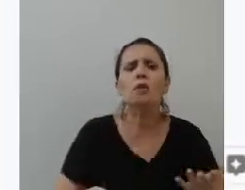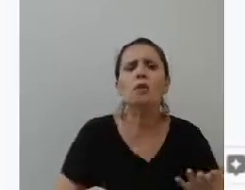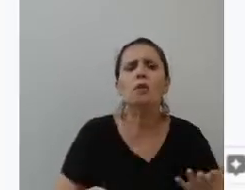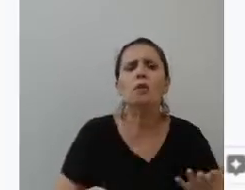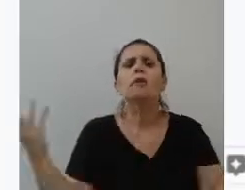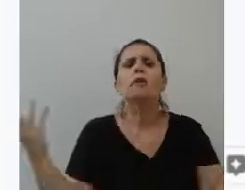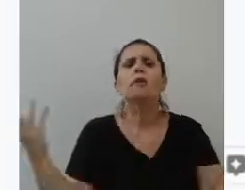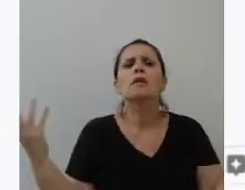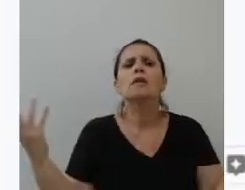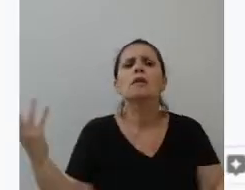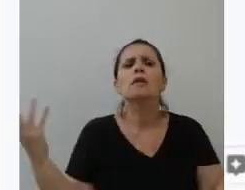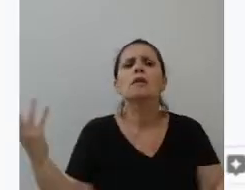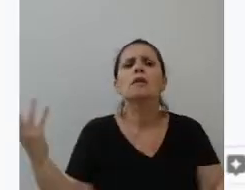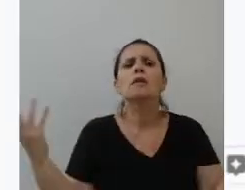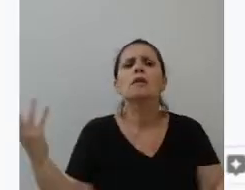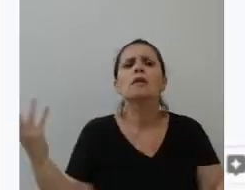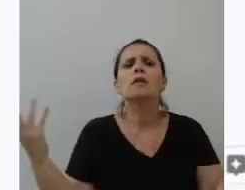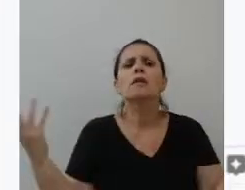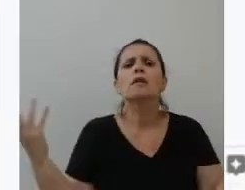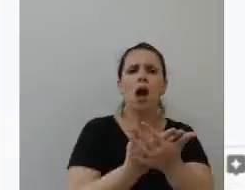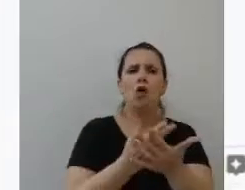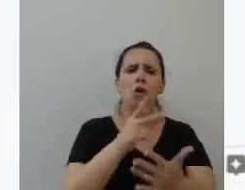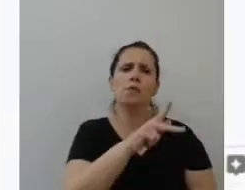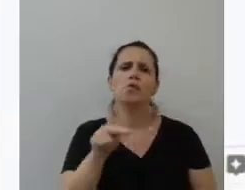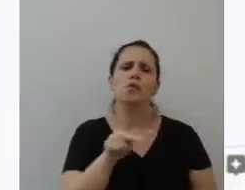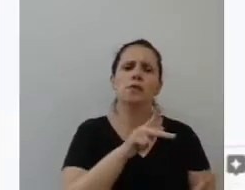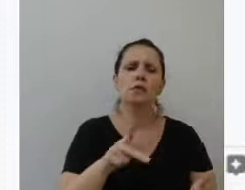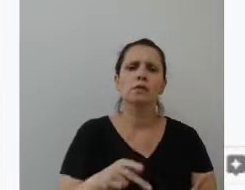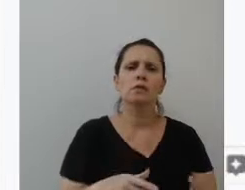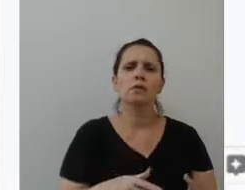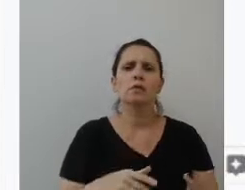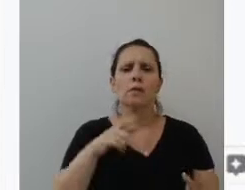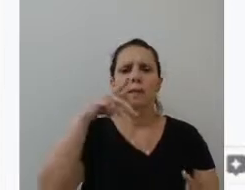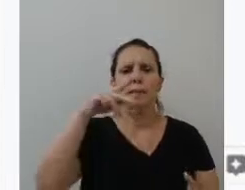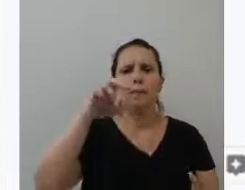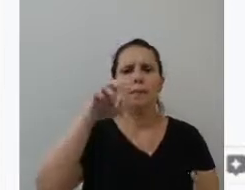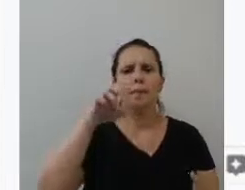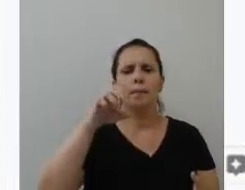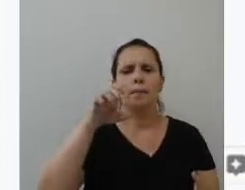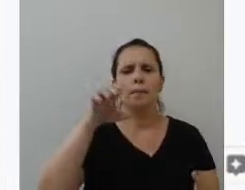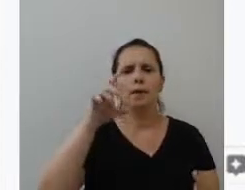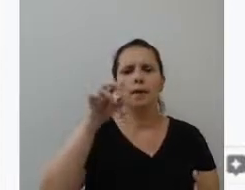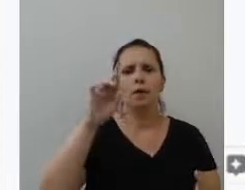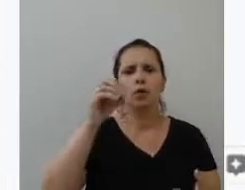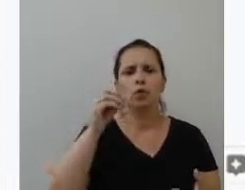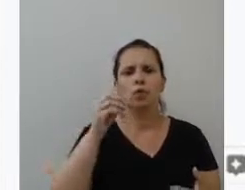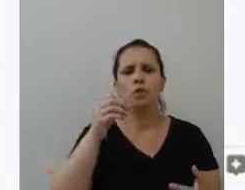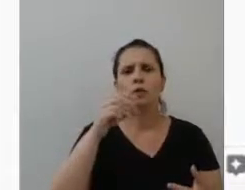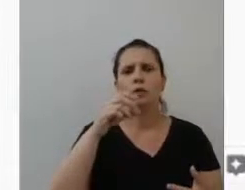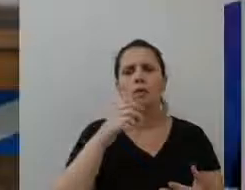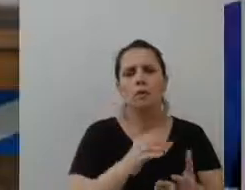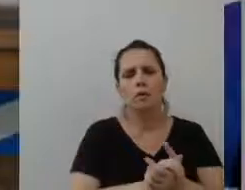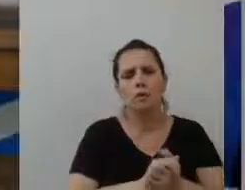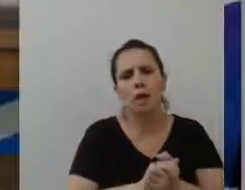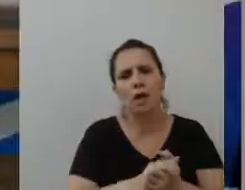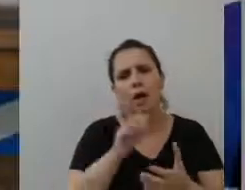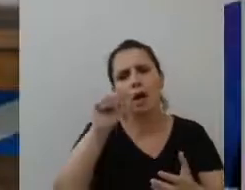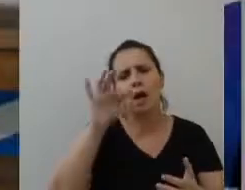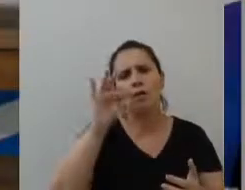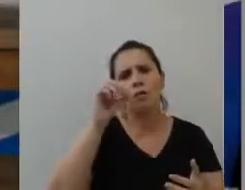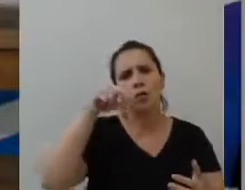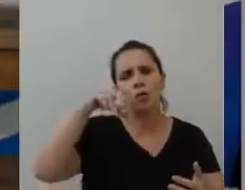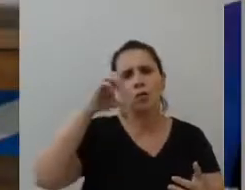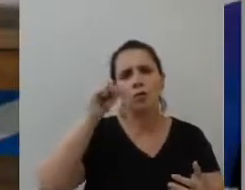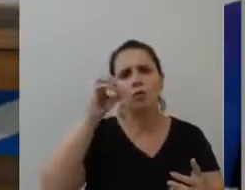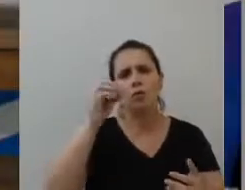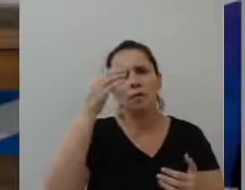Cadê? Excelente aula do professor Luiz Ferreira. Opa, que legal. Pedro Afonso, professor em São João. Professor, que honra, meu querido.